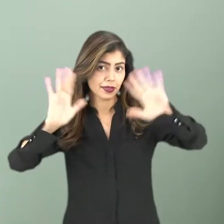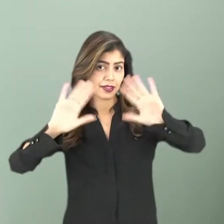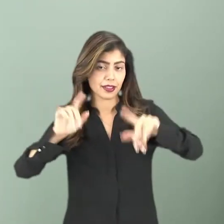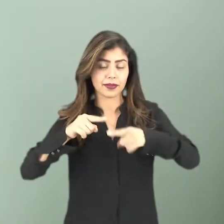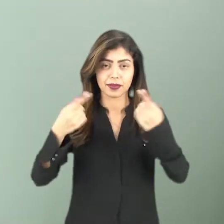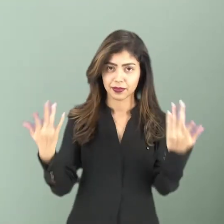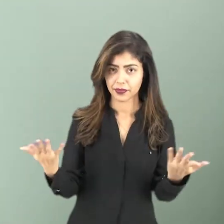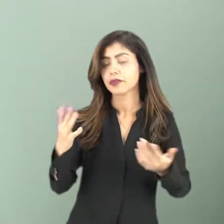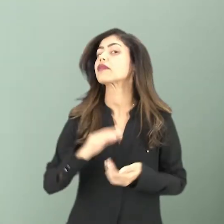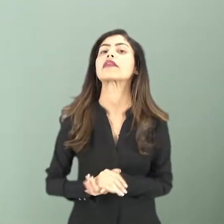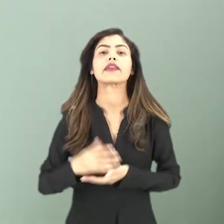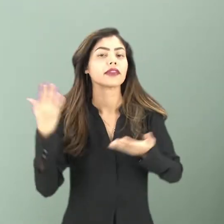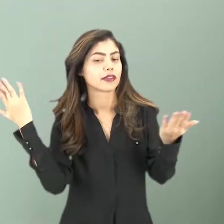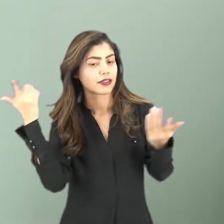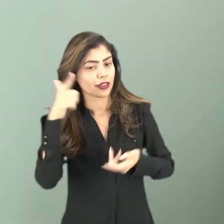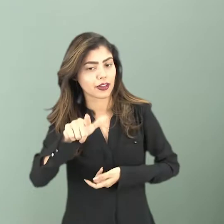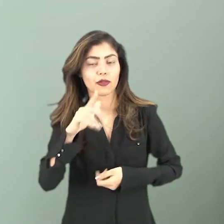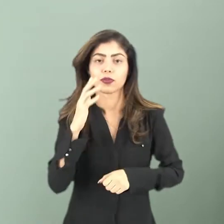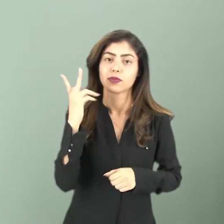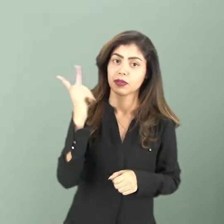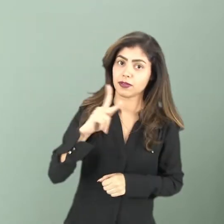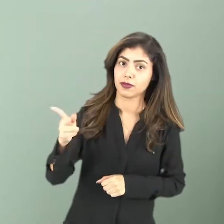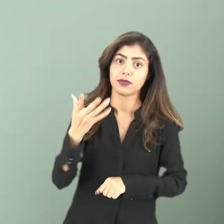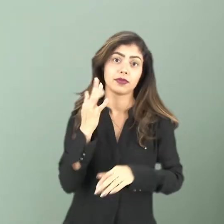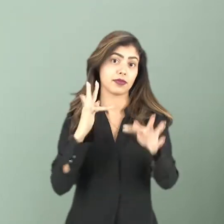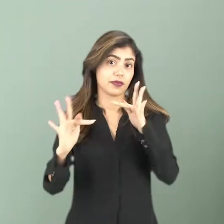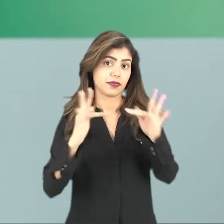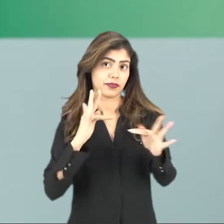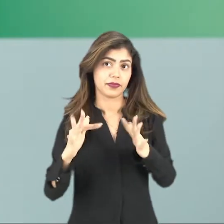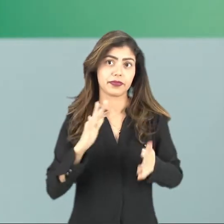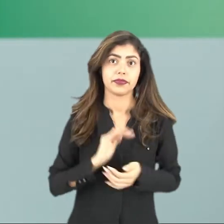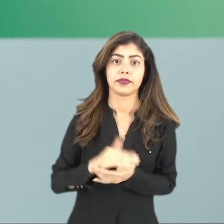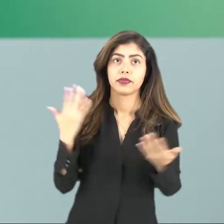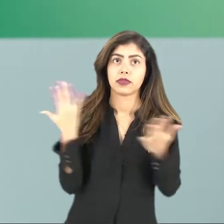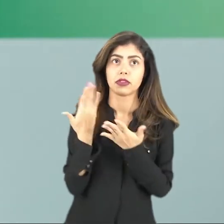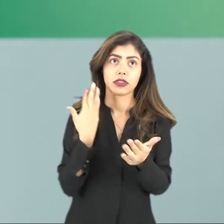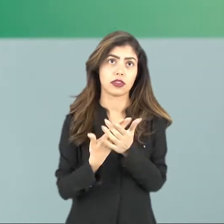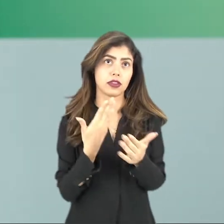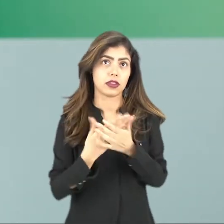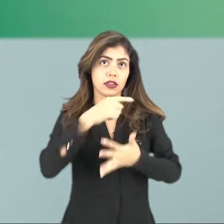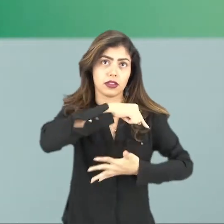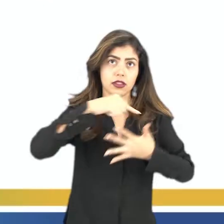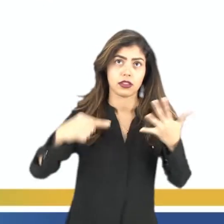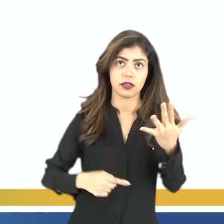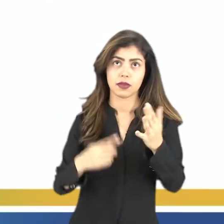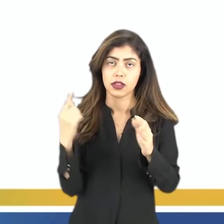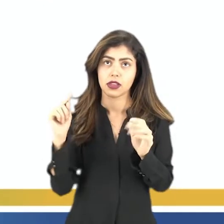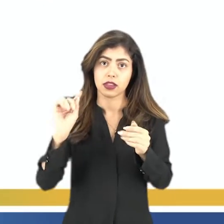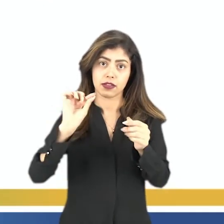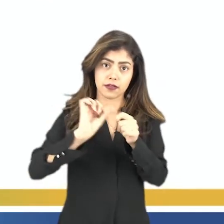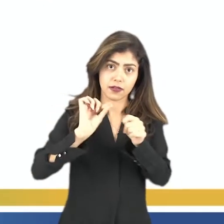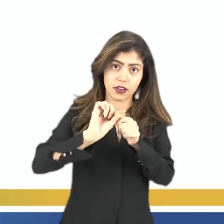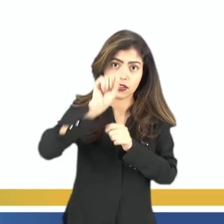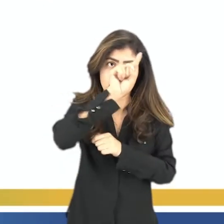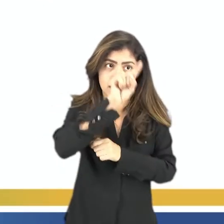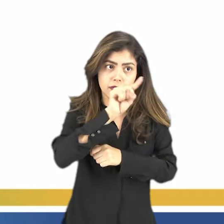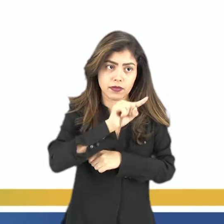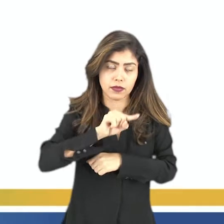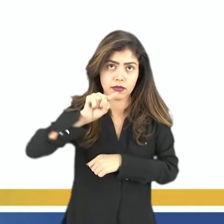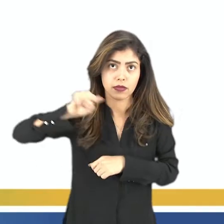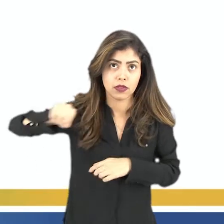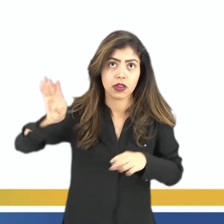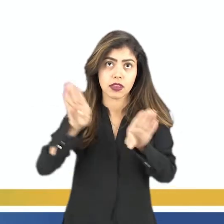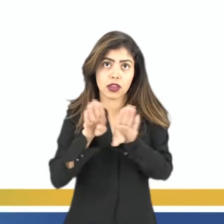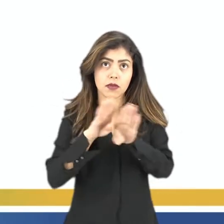Olá mais uma vez, tá eu aqui de novo, professora de Física. Iremos estudar hoje sobre elementos que constituem um circuito elétrico e